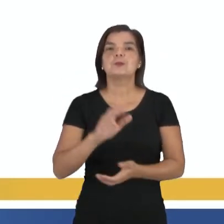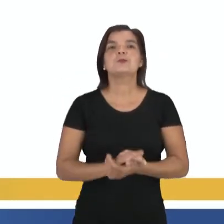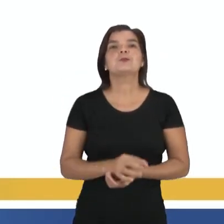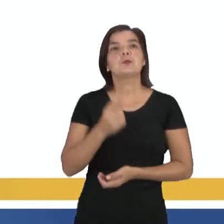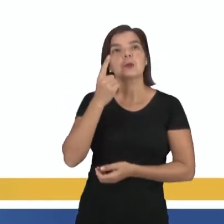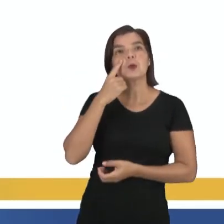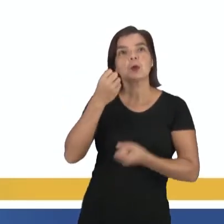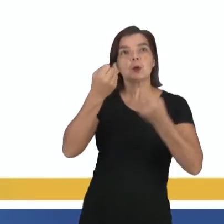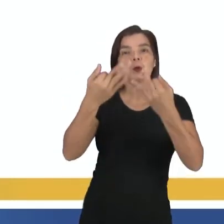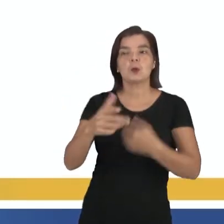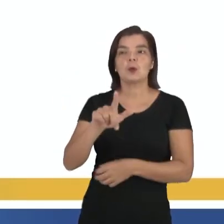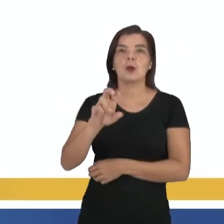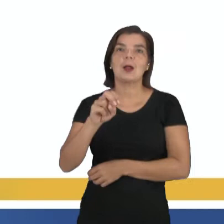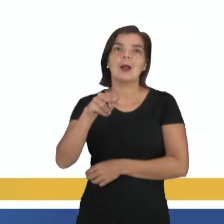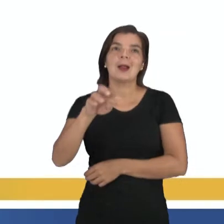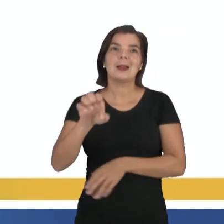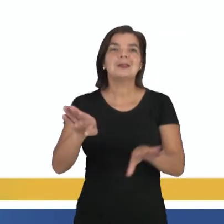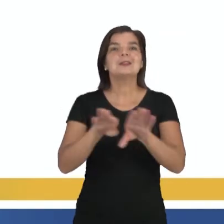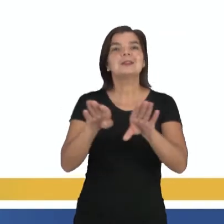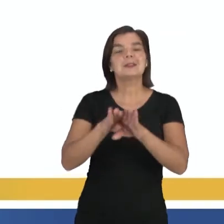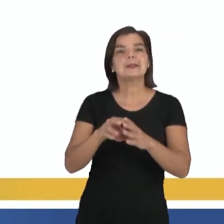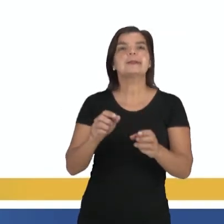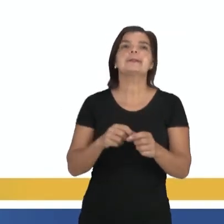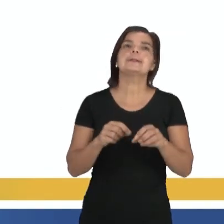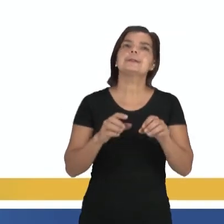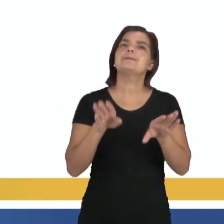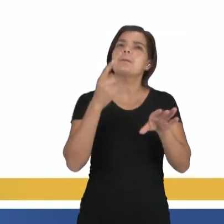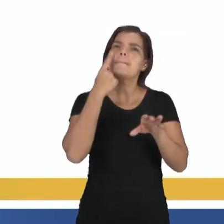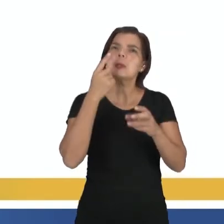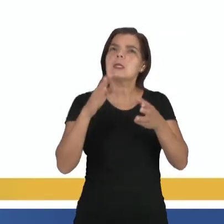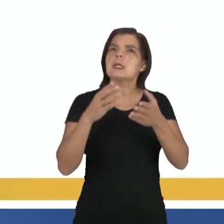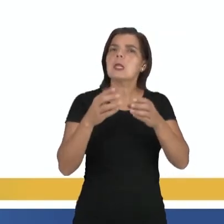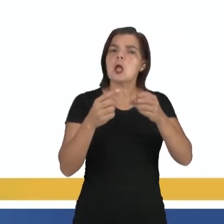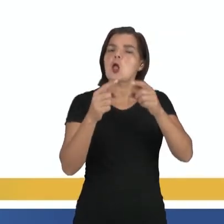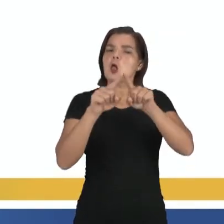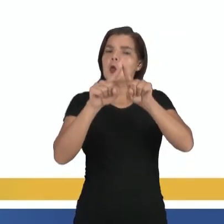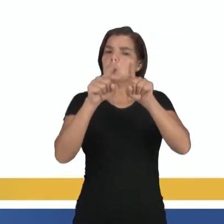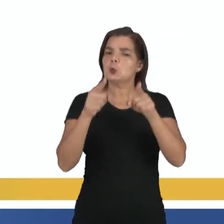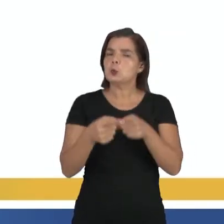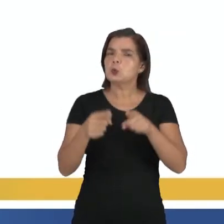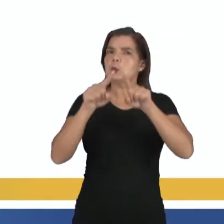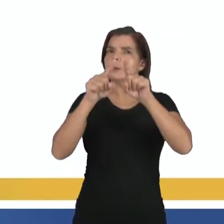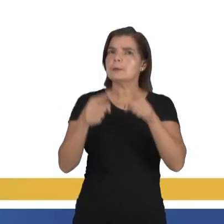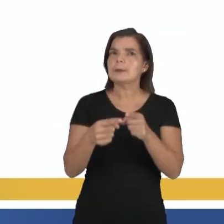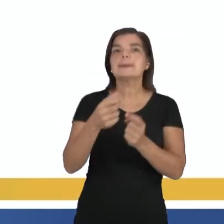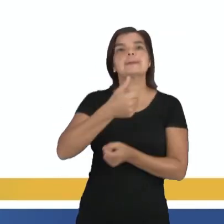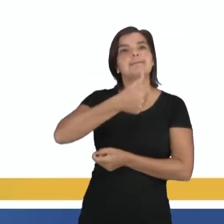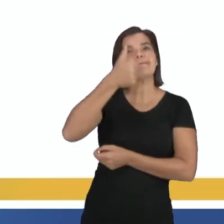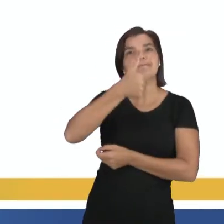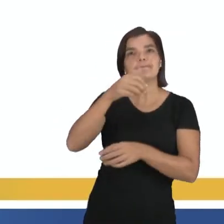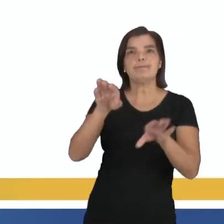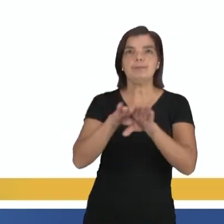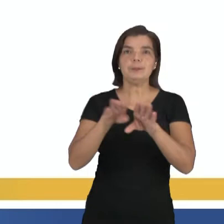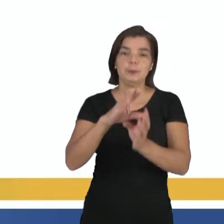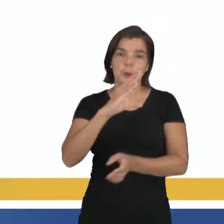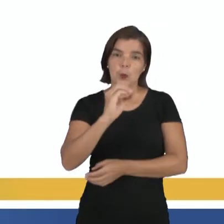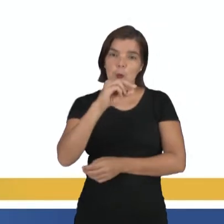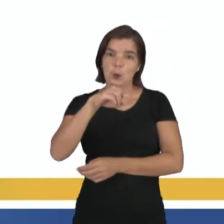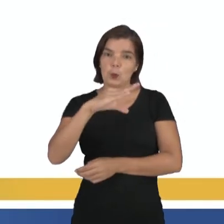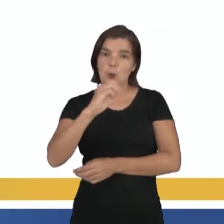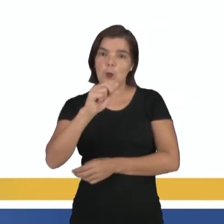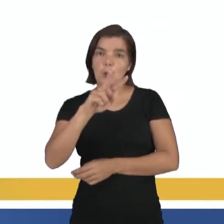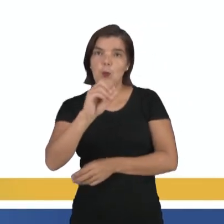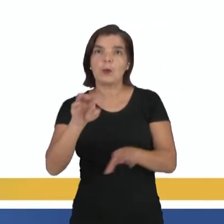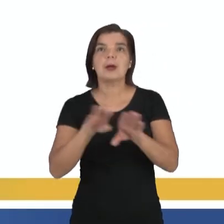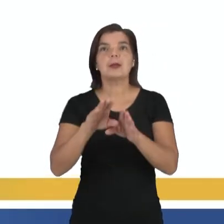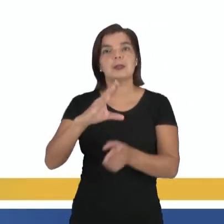Se a gente fala de lentes esféricas, essas curvadas, você precisa entender que tem dois tipos aí para a gente analisar. São as chamadas de côncavas